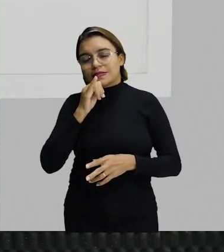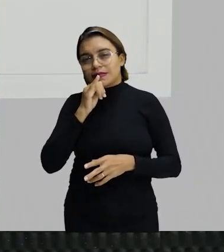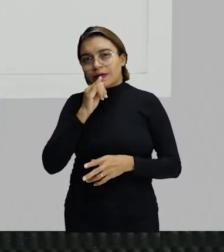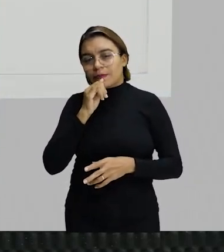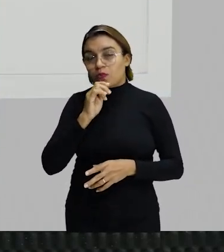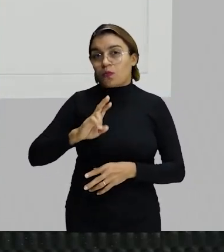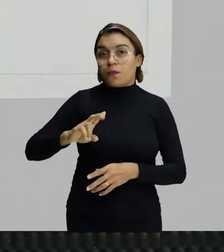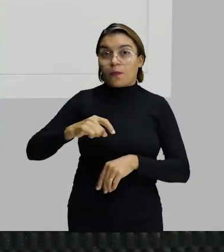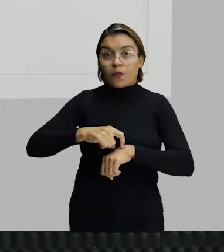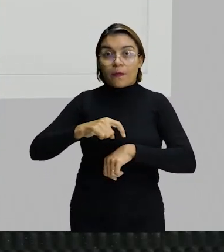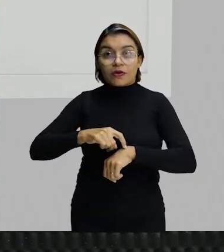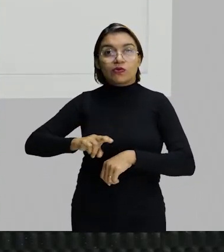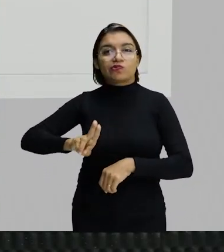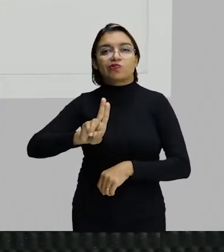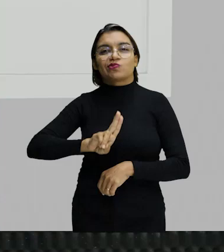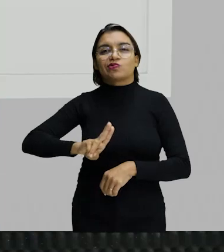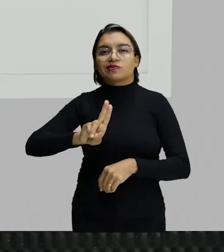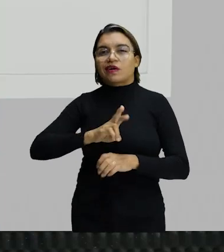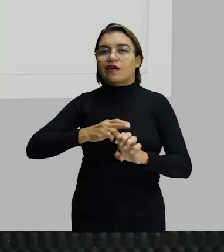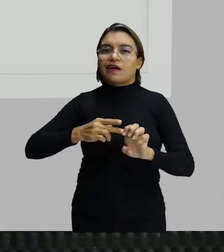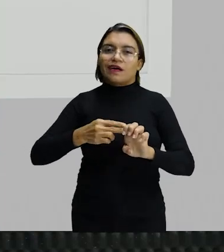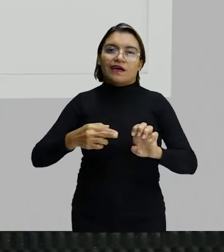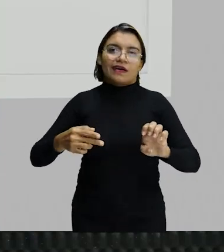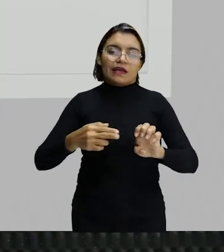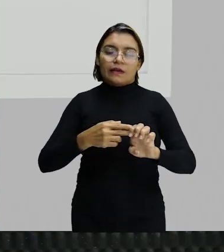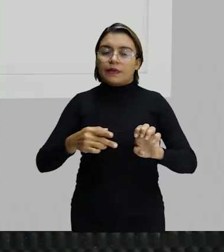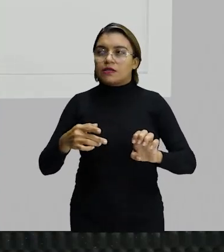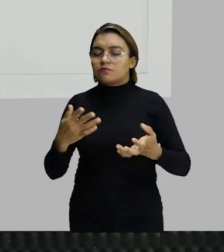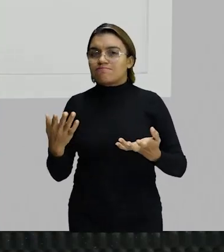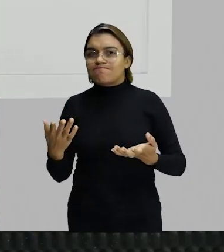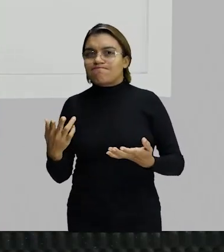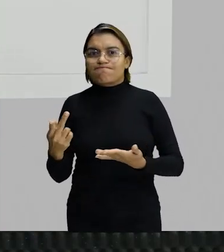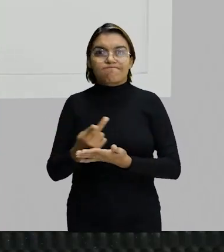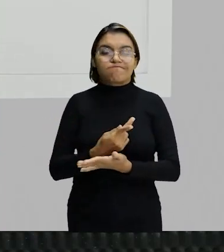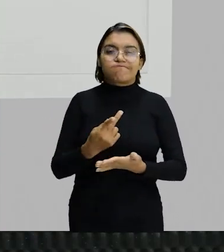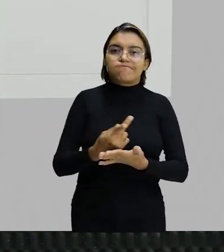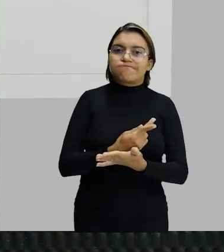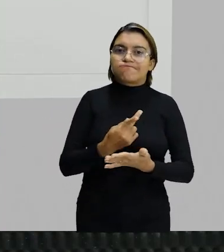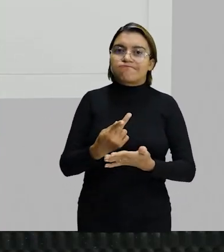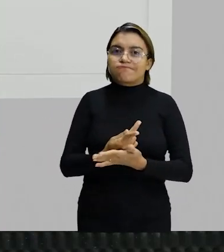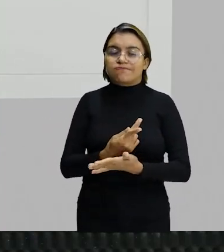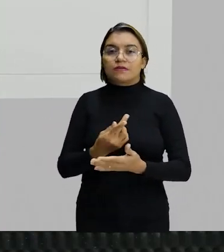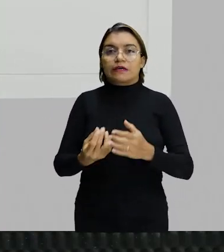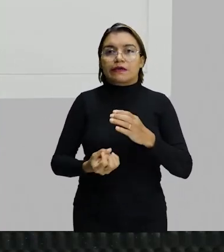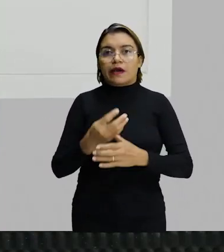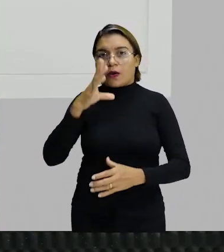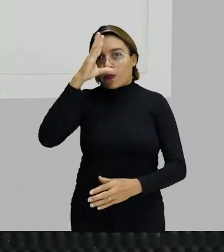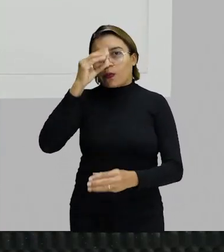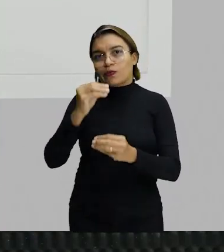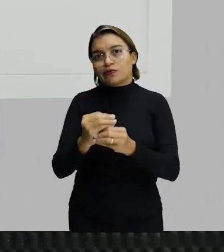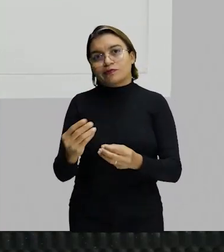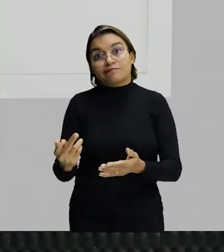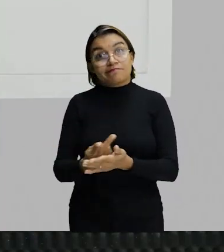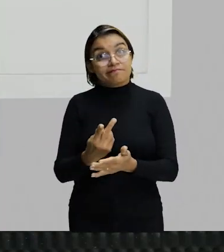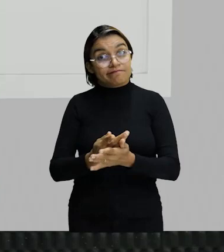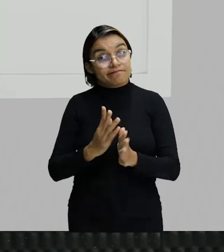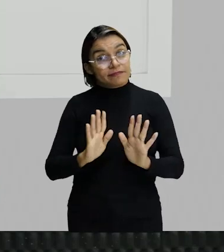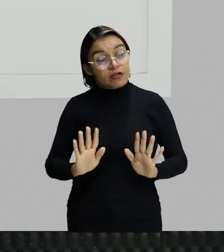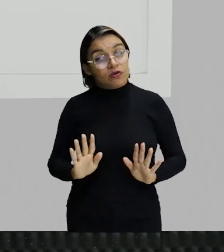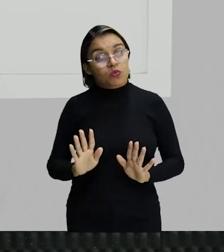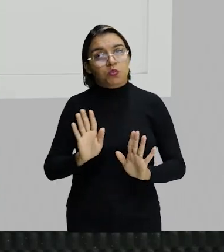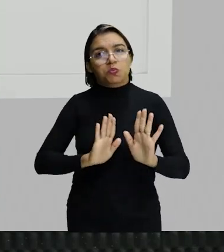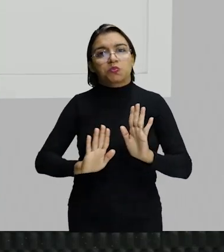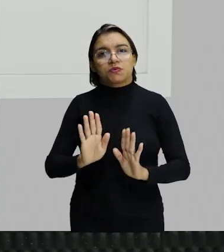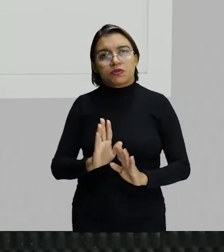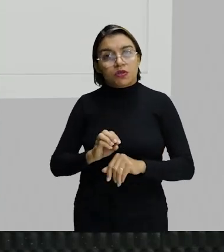estamos usando, né, elementos de forma errônea para gerar conclusões também erradas, portanto. Ok? Então fica aí a